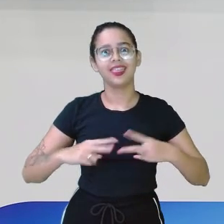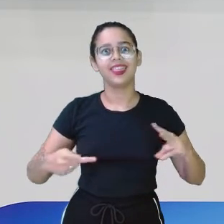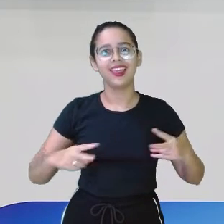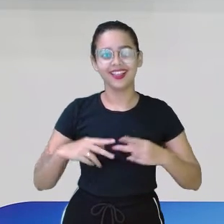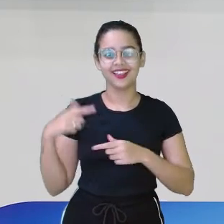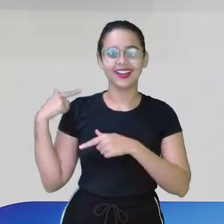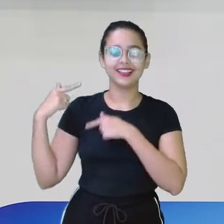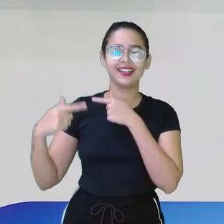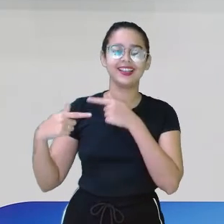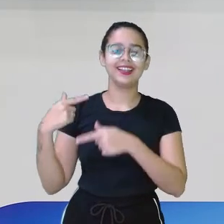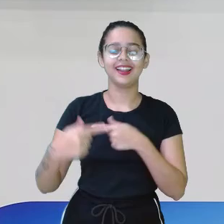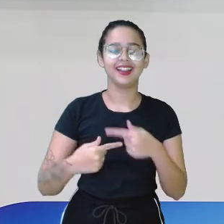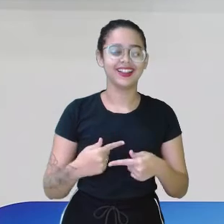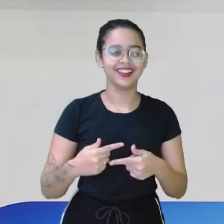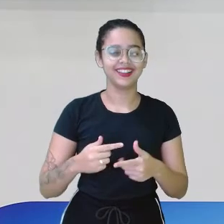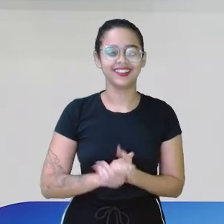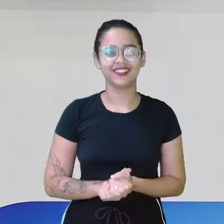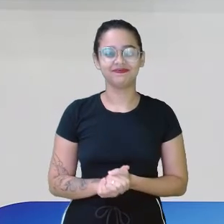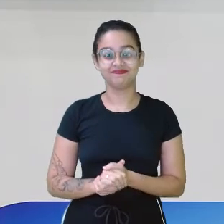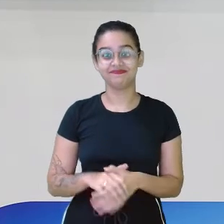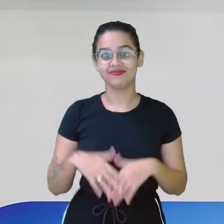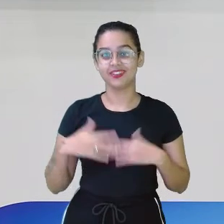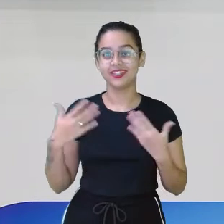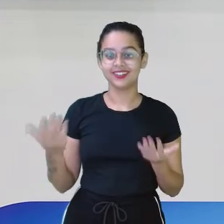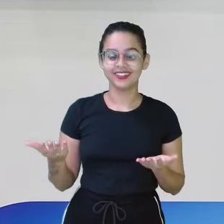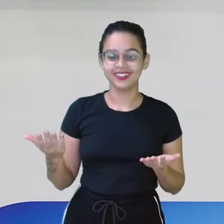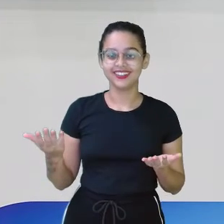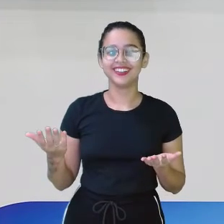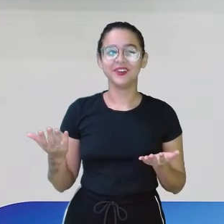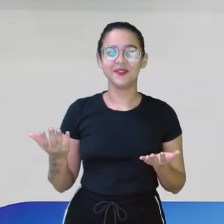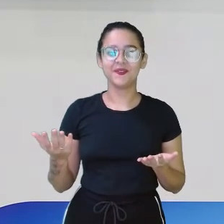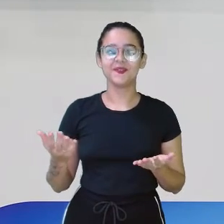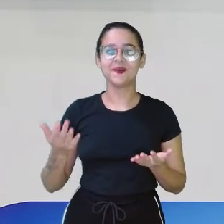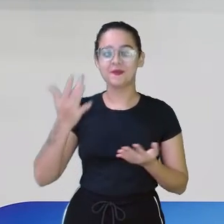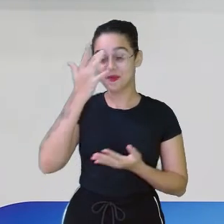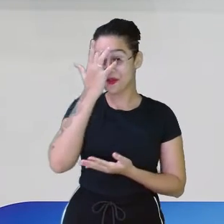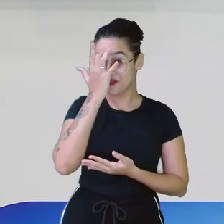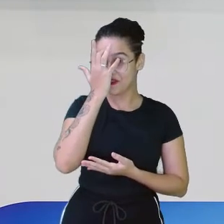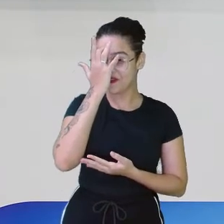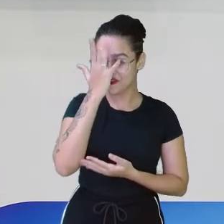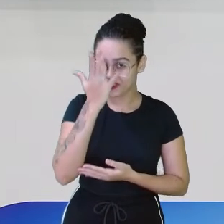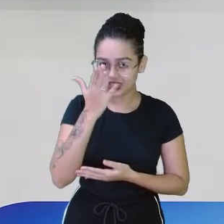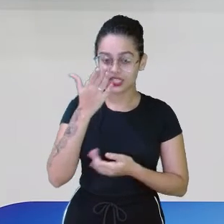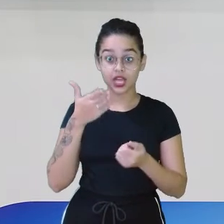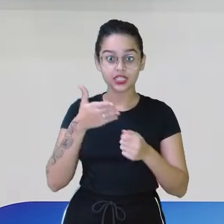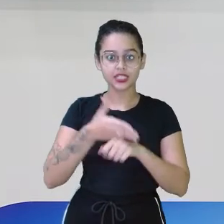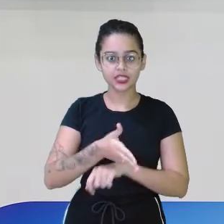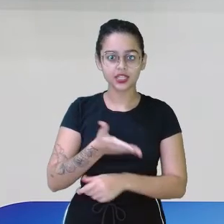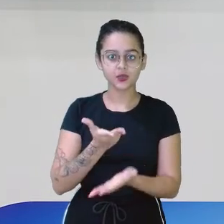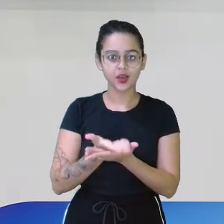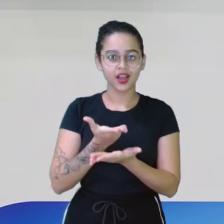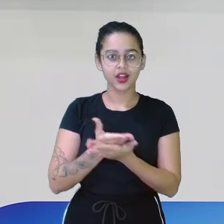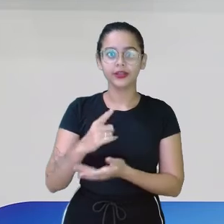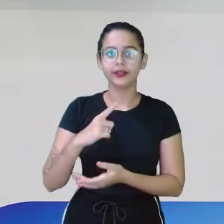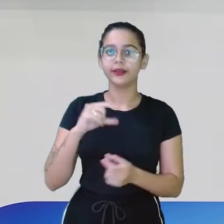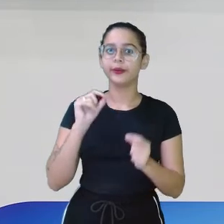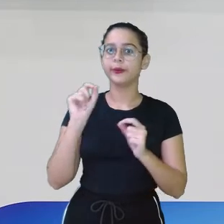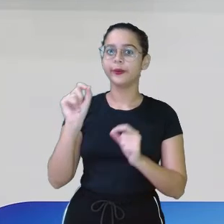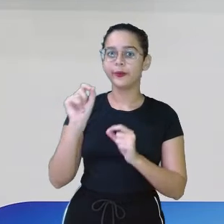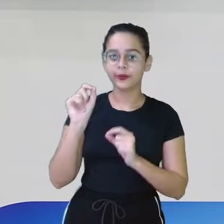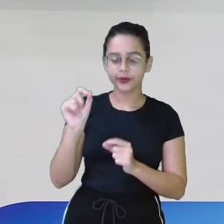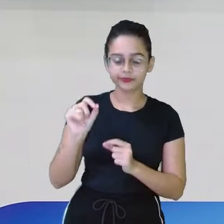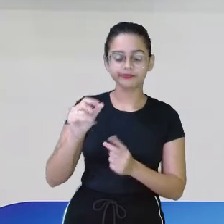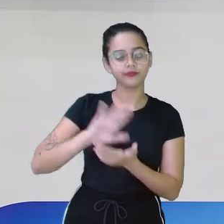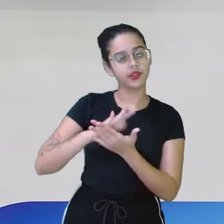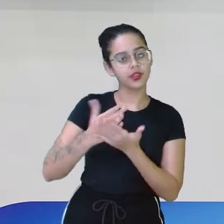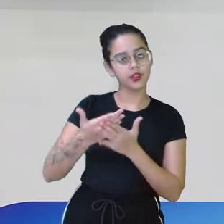a hereditariedade, né? E para facilitar esse acesso à aula, temos aqui comigo a